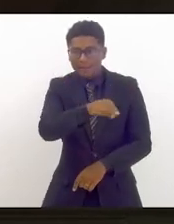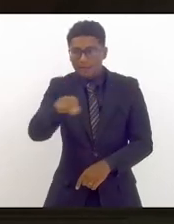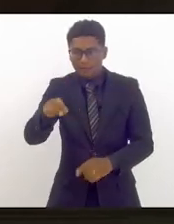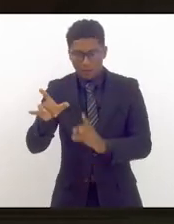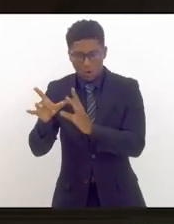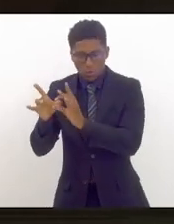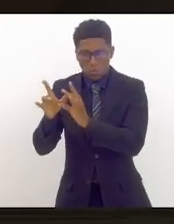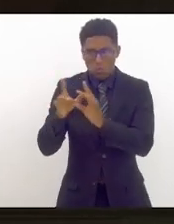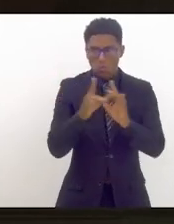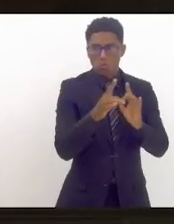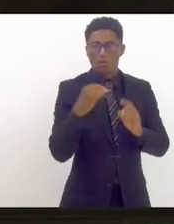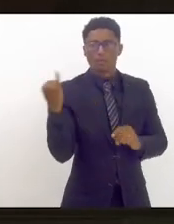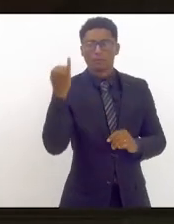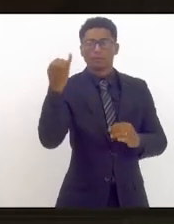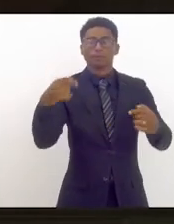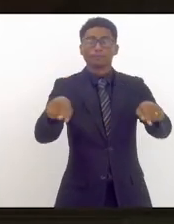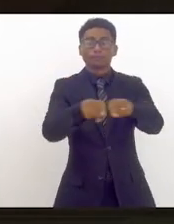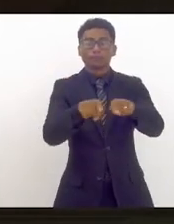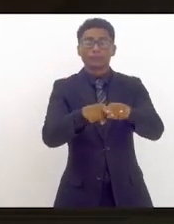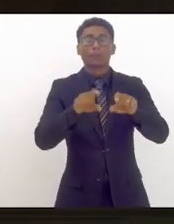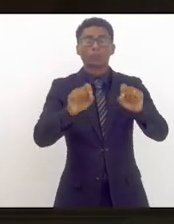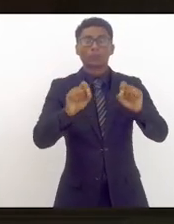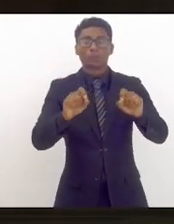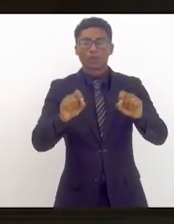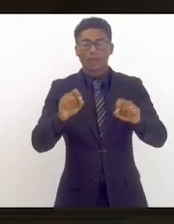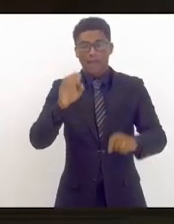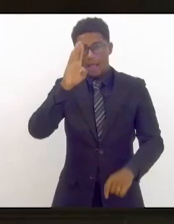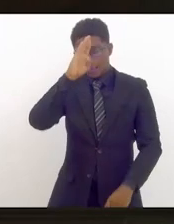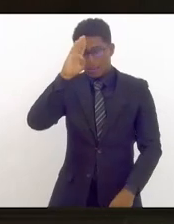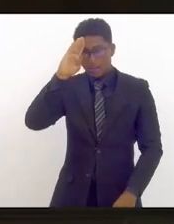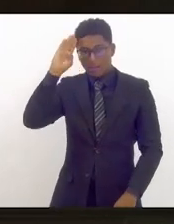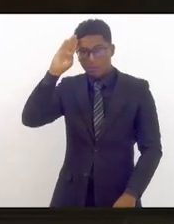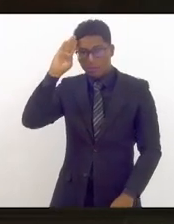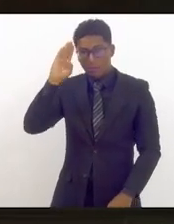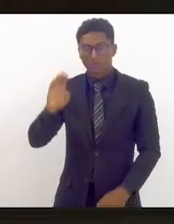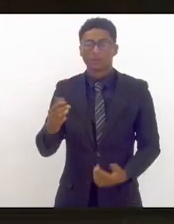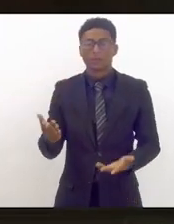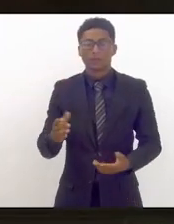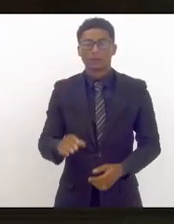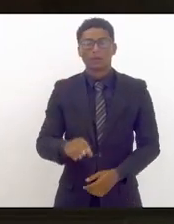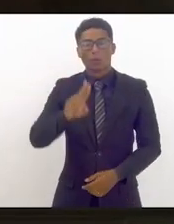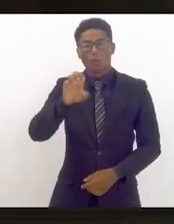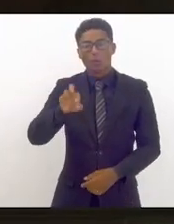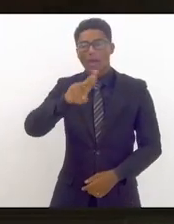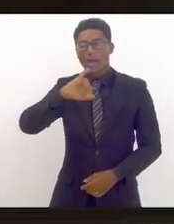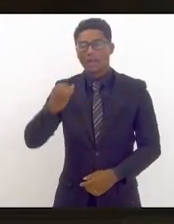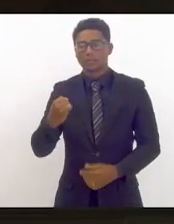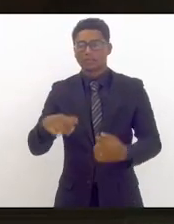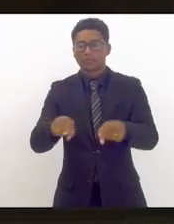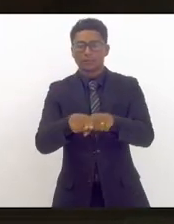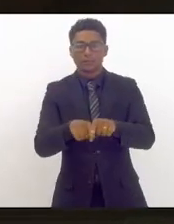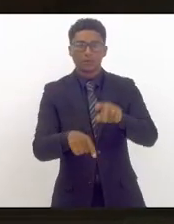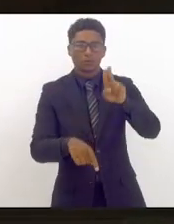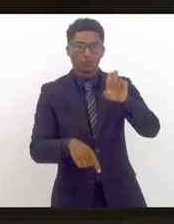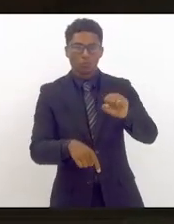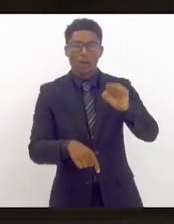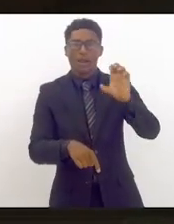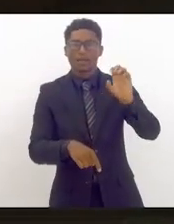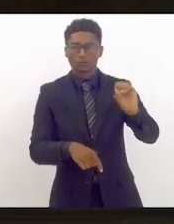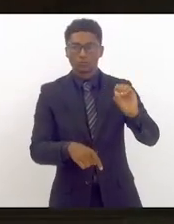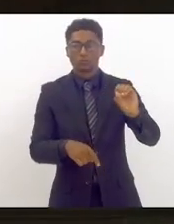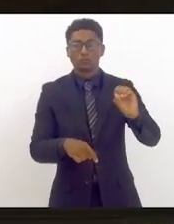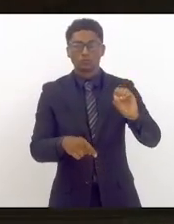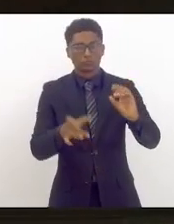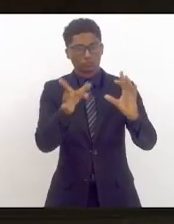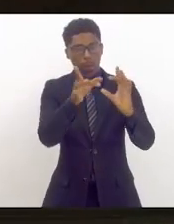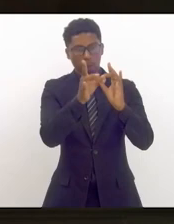ensino superior, a incorporação da UERJ ao ESO, à UERJ, deu ainda mais garantias à democratização